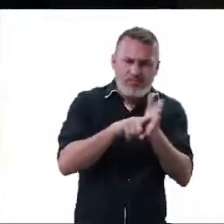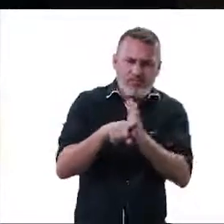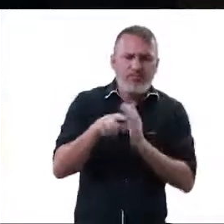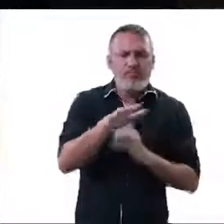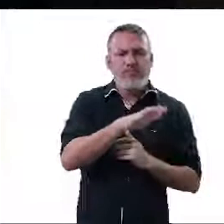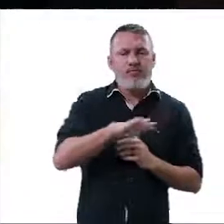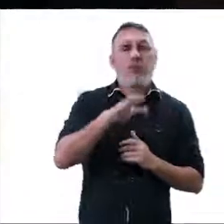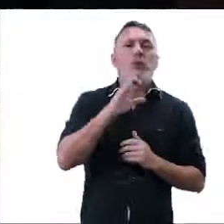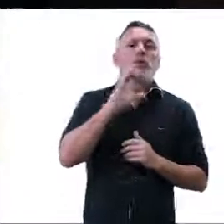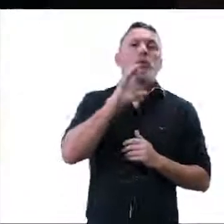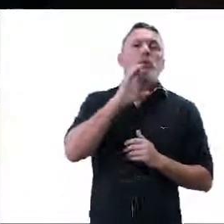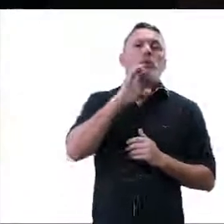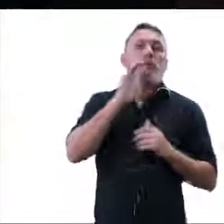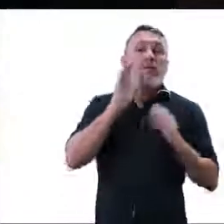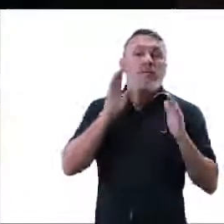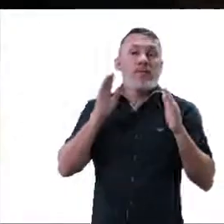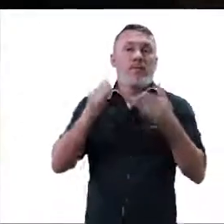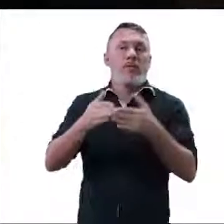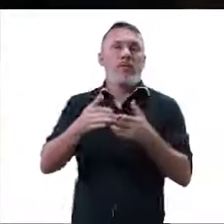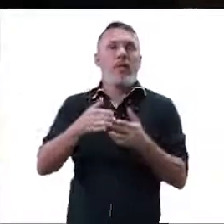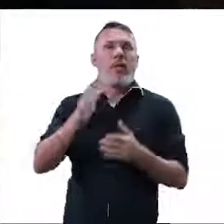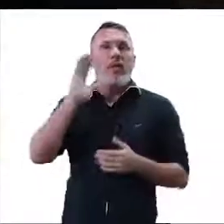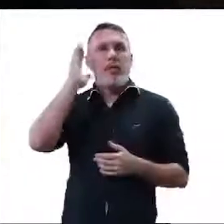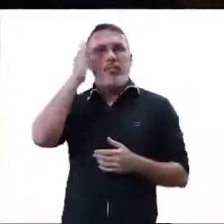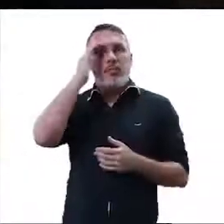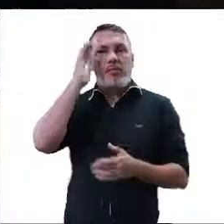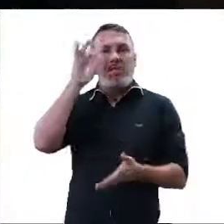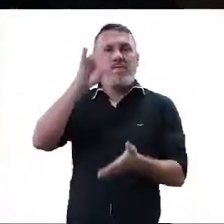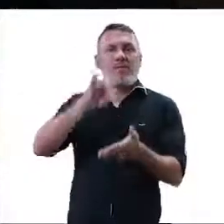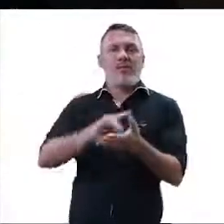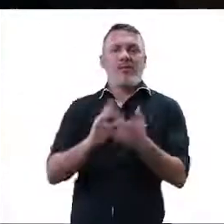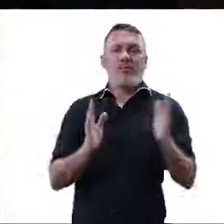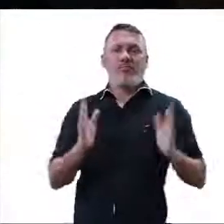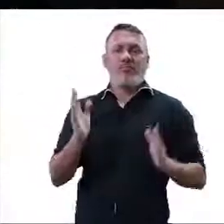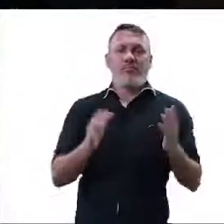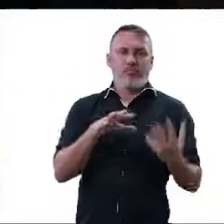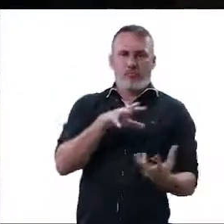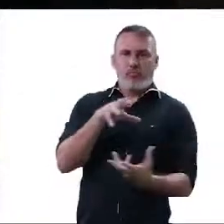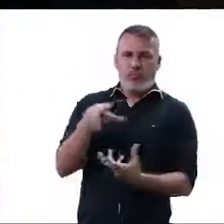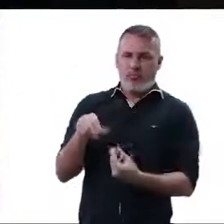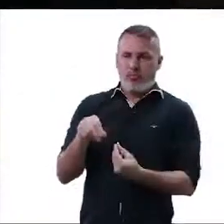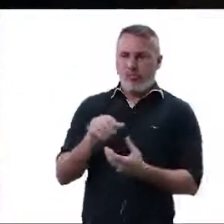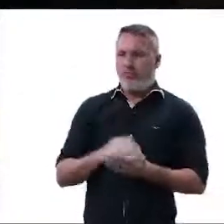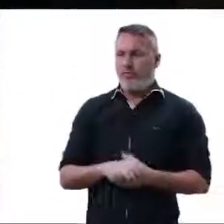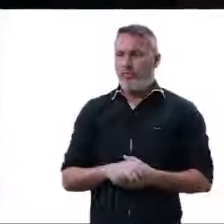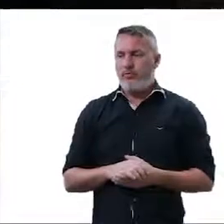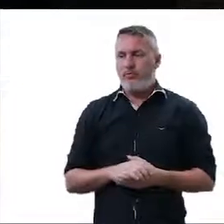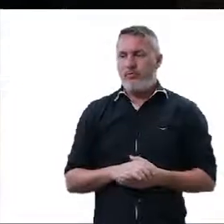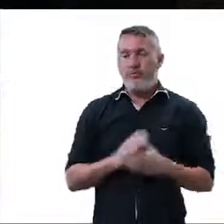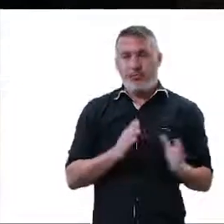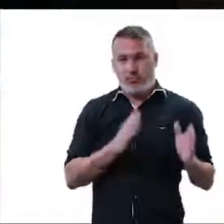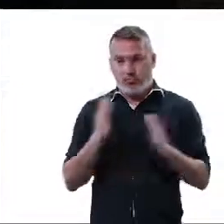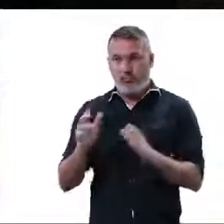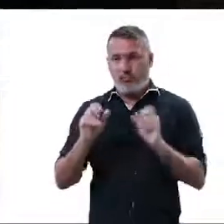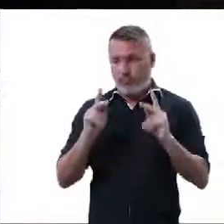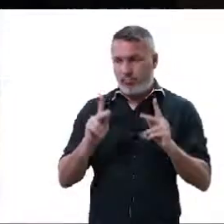de conhecimento voltada para a compreensão dessa realidade. Tá? Então, é isso que a gente está vendo aqui,